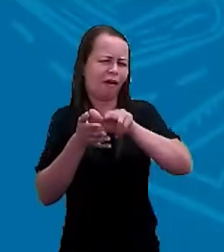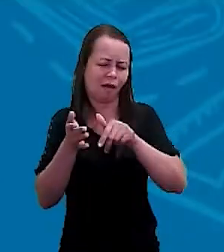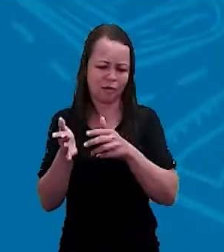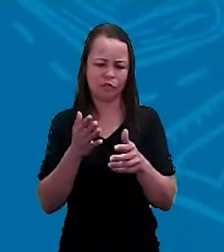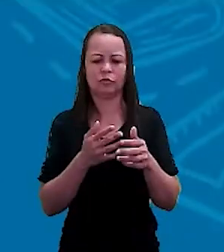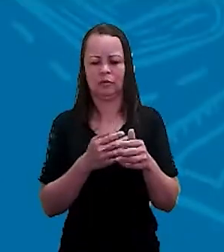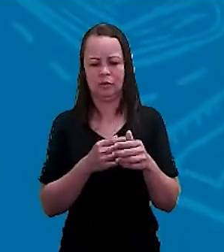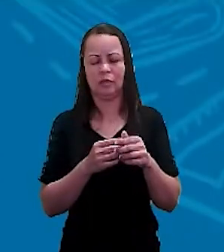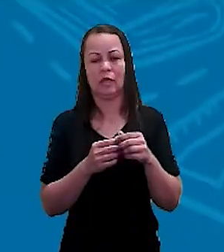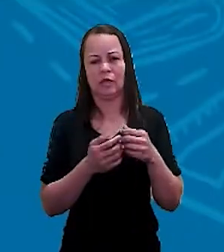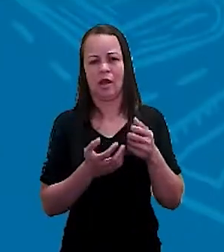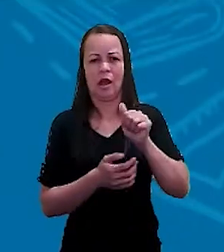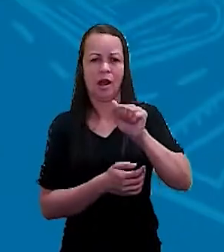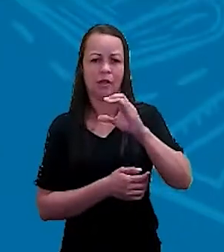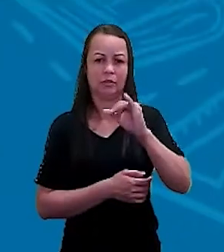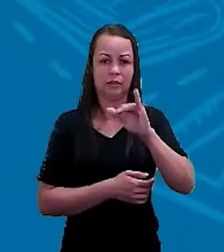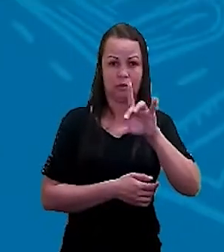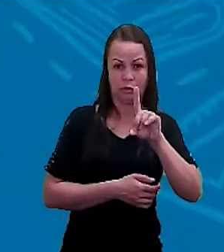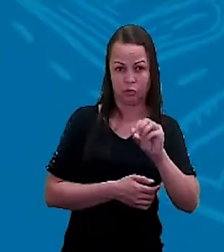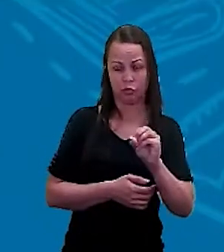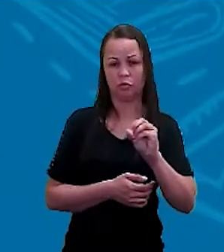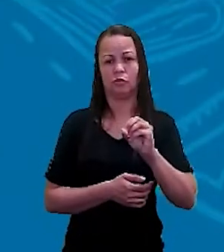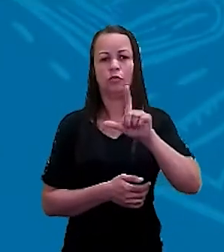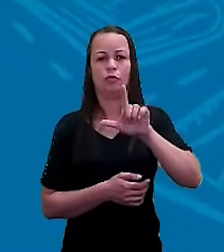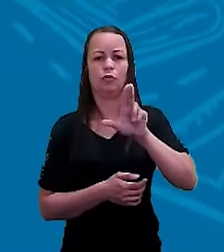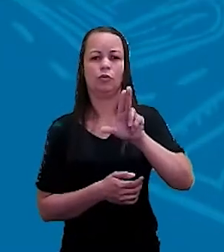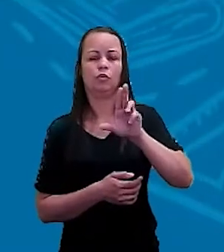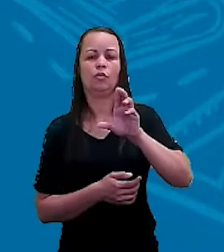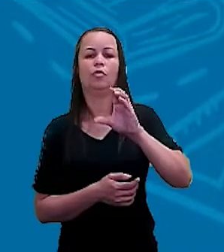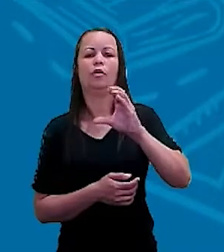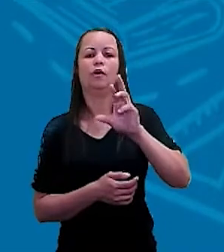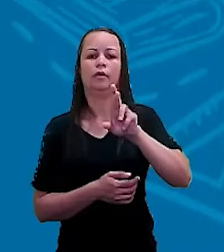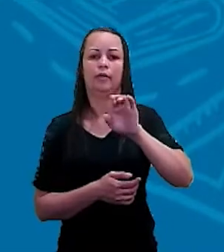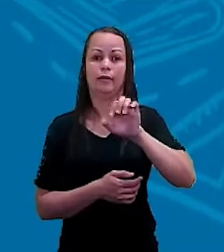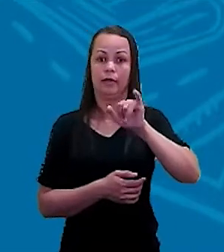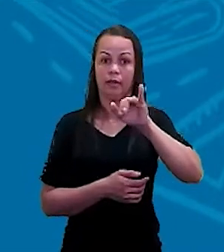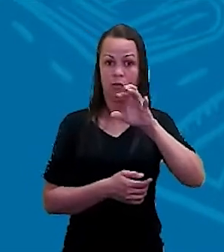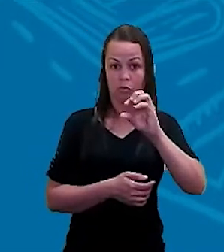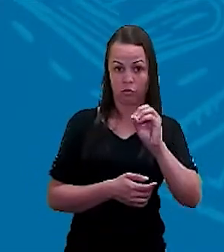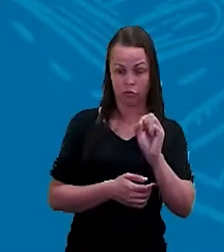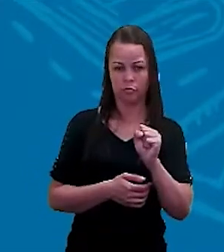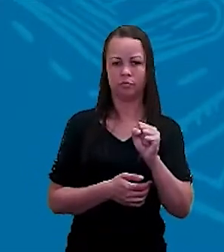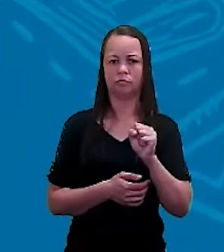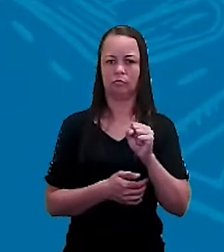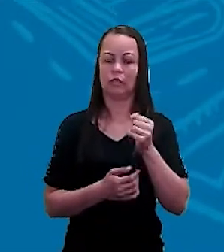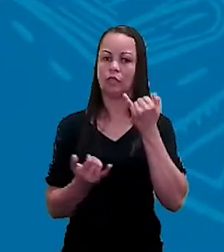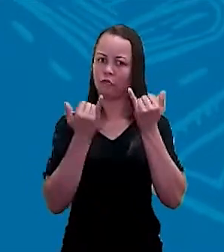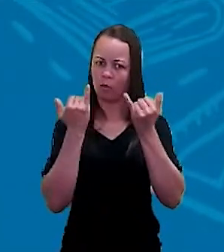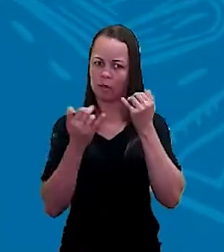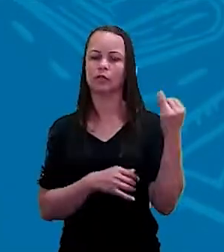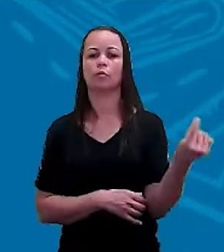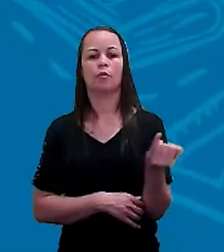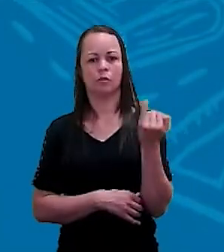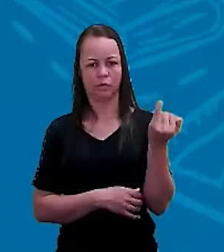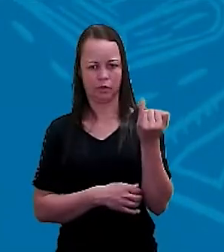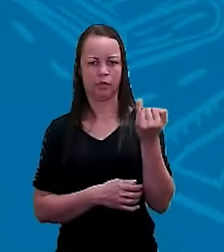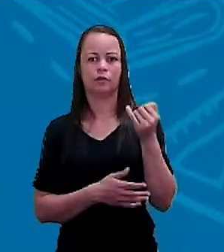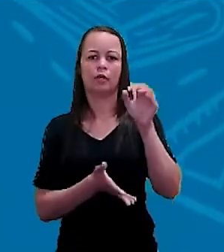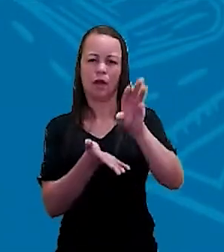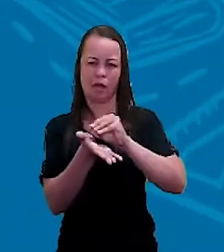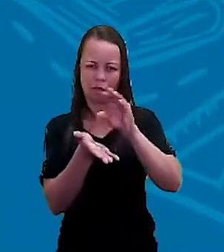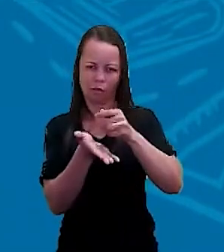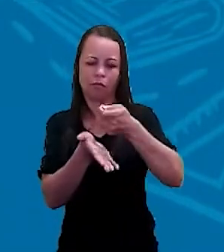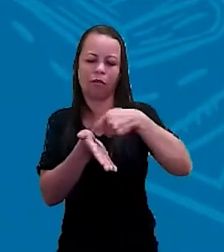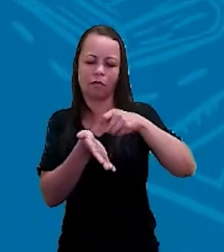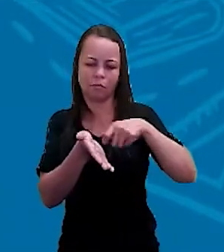proteínas, ácidos nucleicos. Fica essas informações, gente, por favor. Não deixa de fazer as devidas anotações, gente. Qualquer